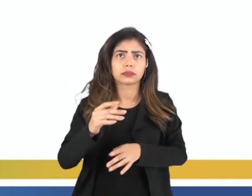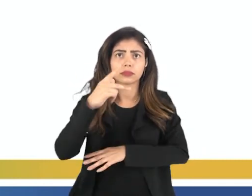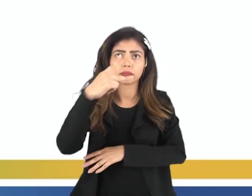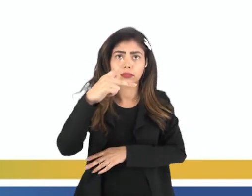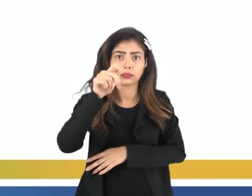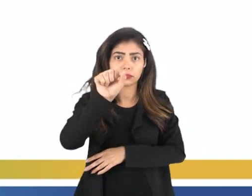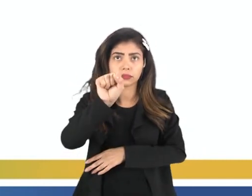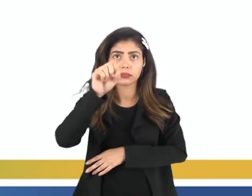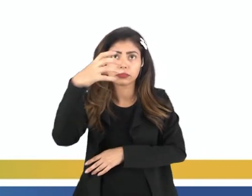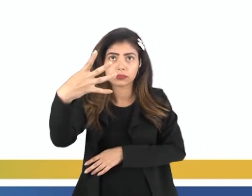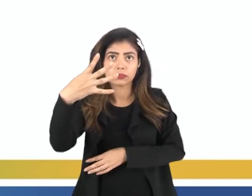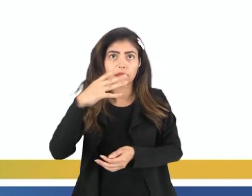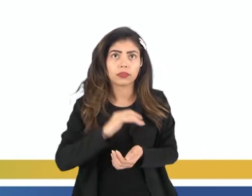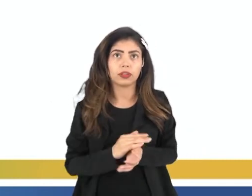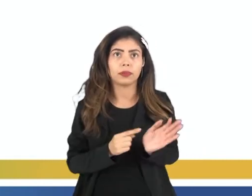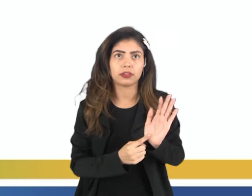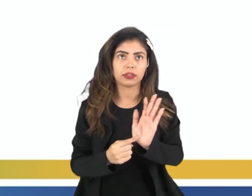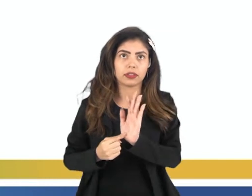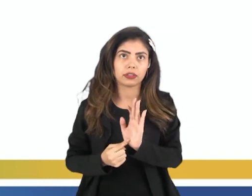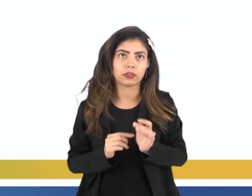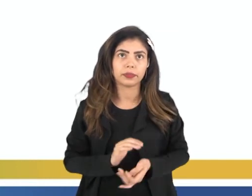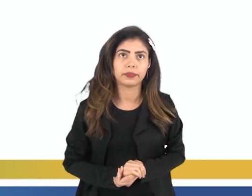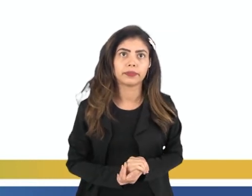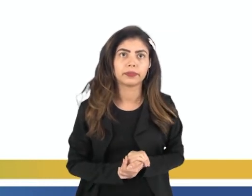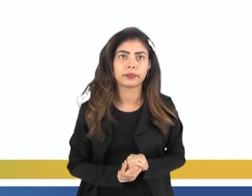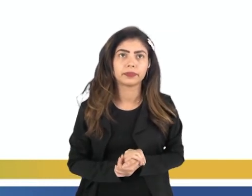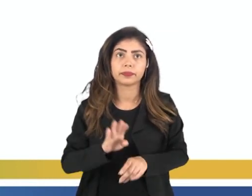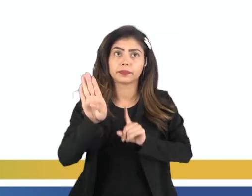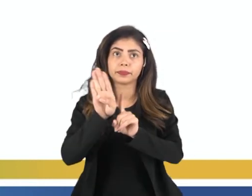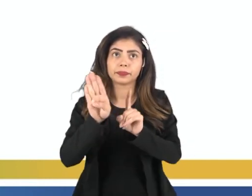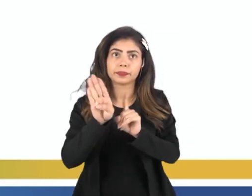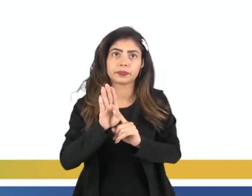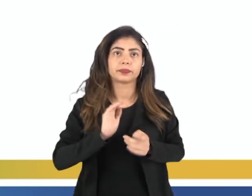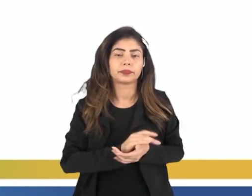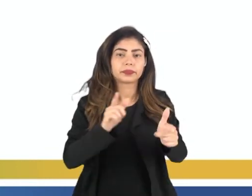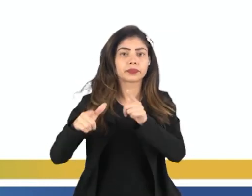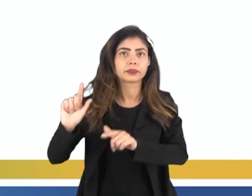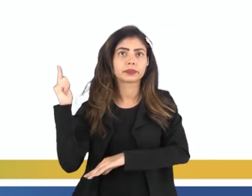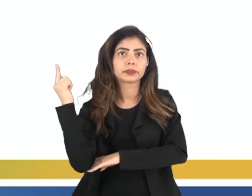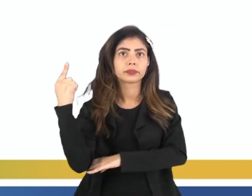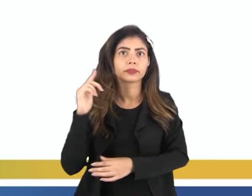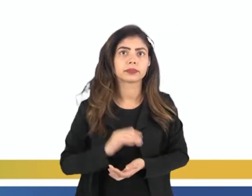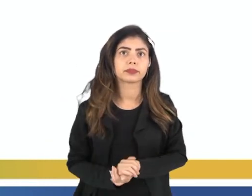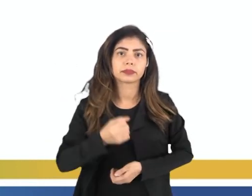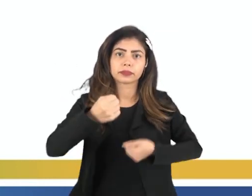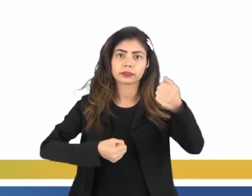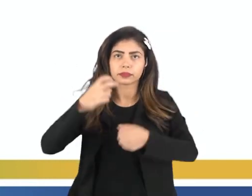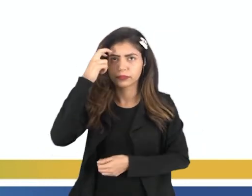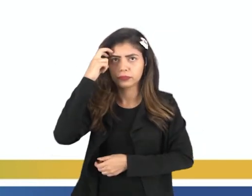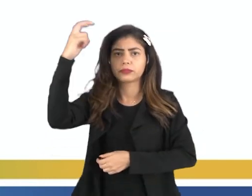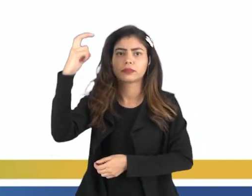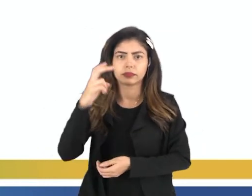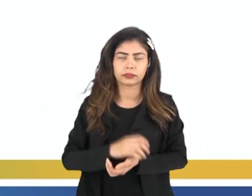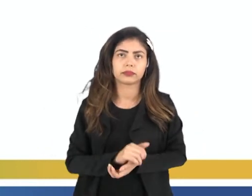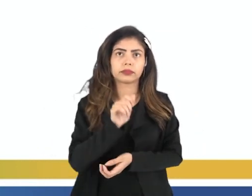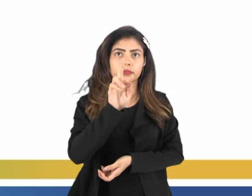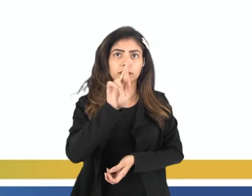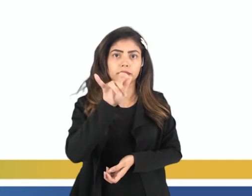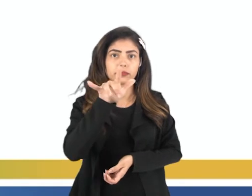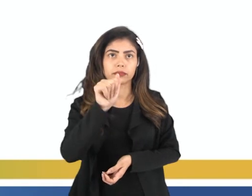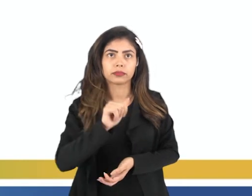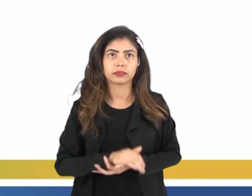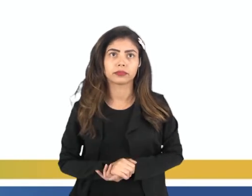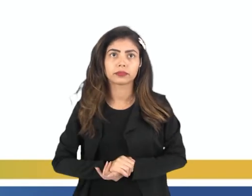games, PS4 atualizado. Ou seria a letra B, espaços geográficos automatizado com